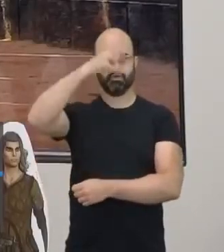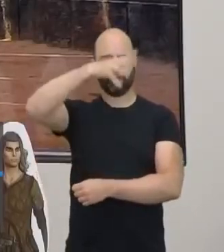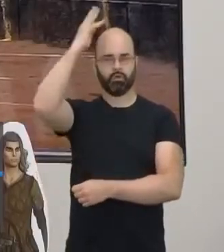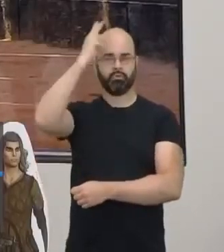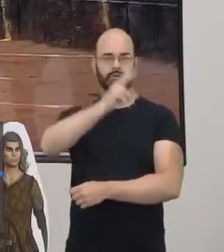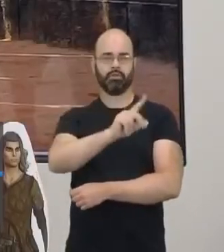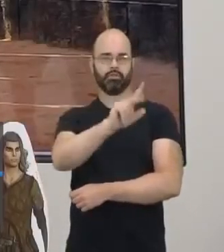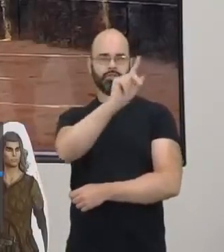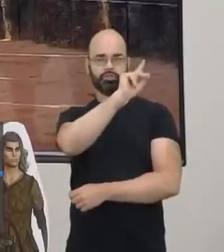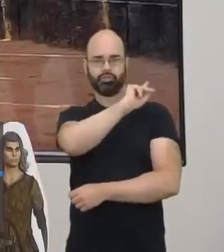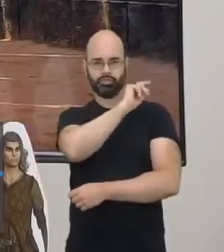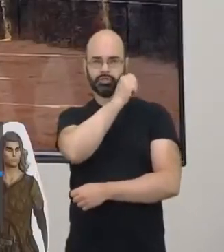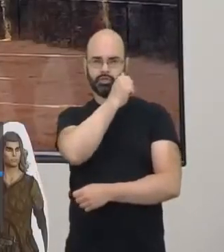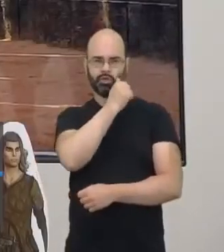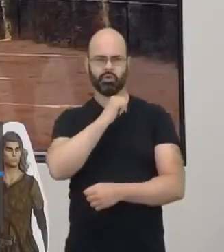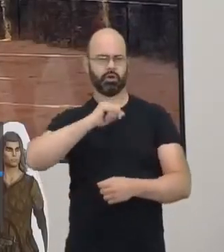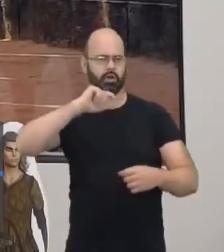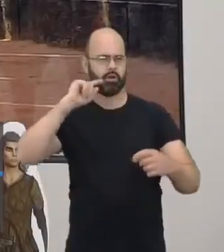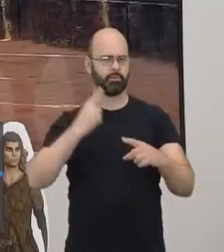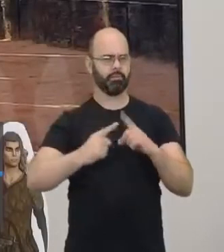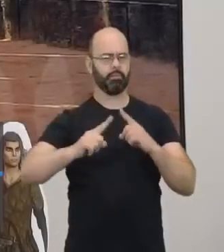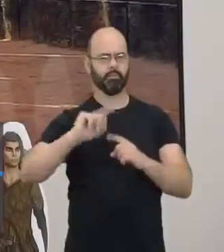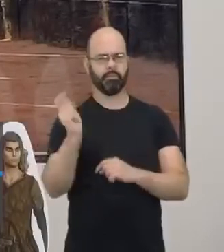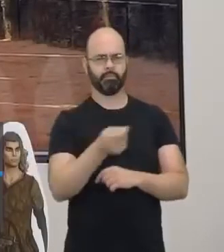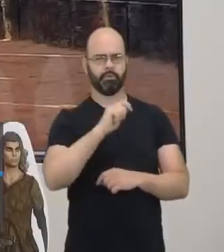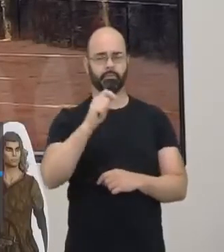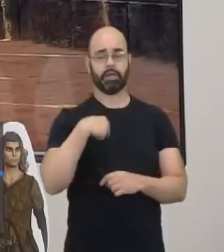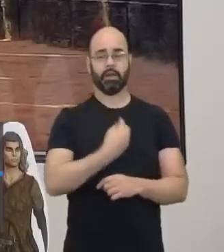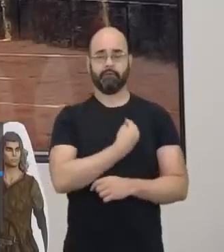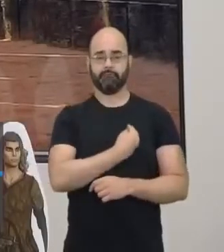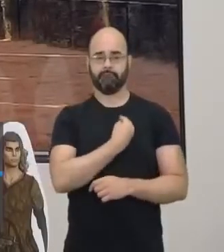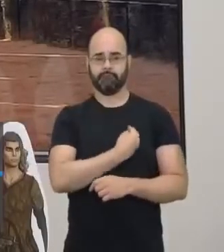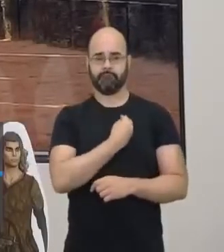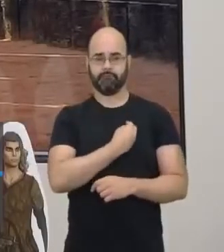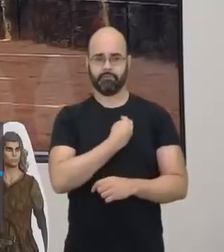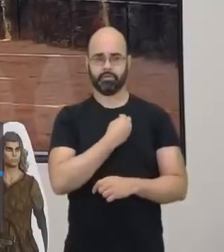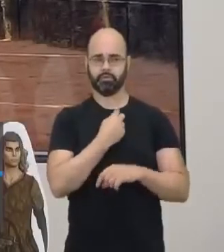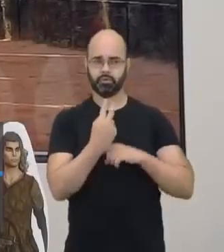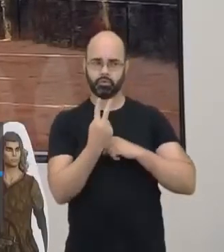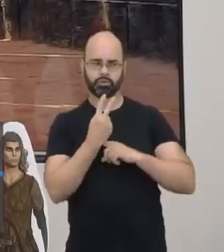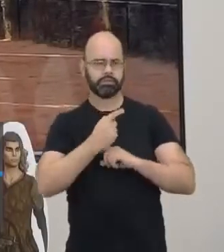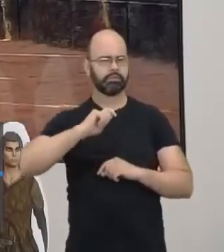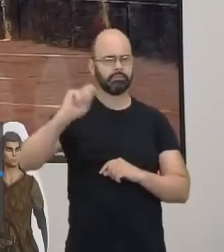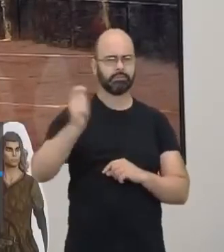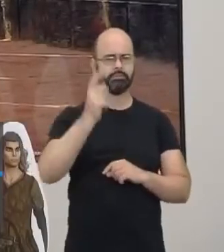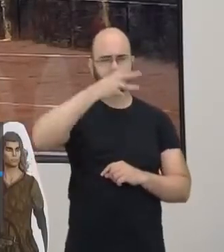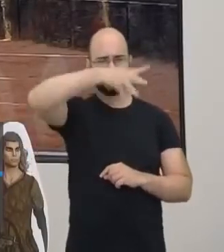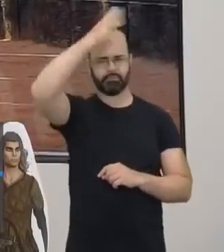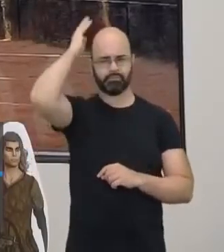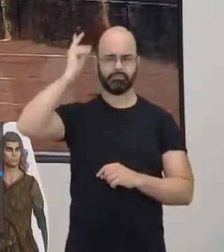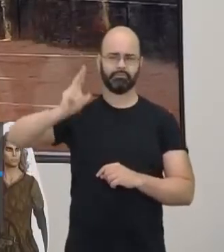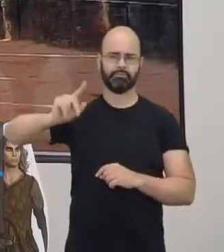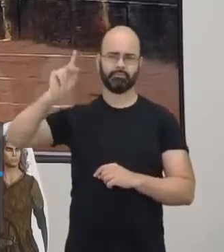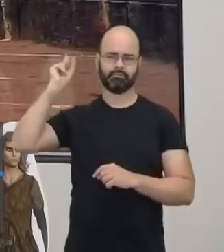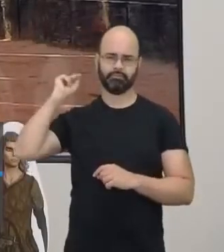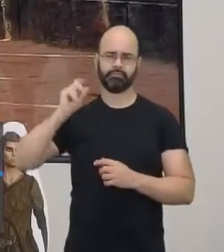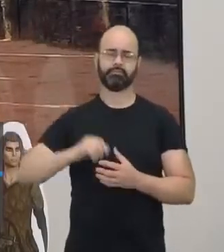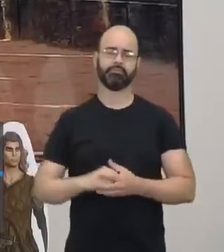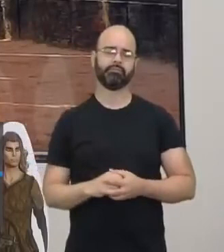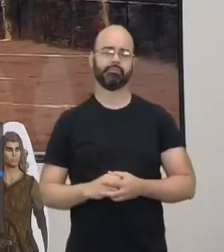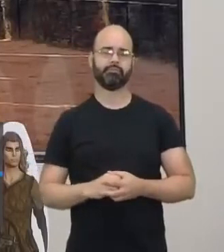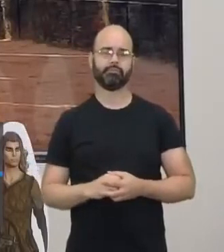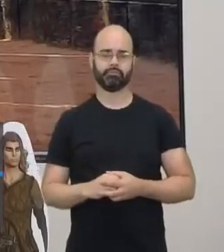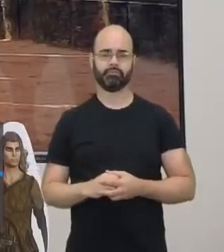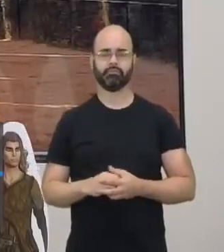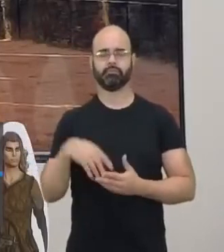que eram forçados a lutar por suas vidas, né, no antigo Império Romano, é proveniente de uma espada que